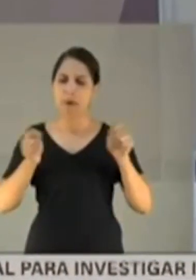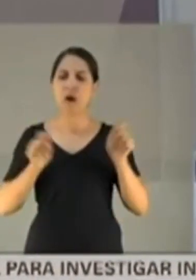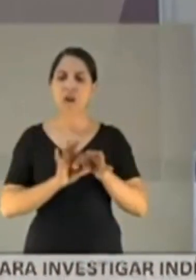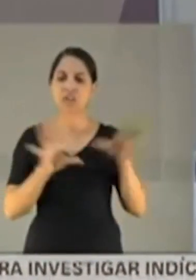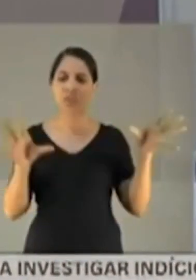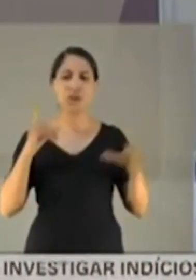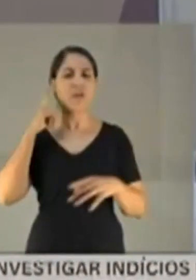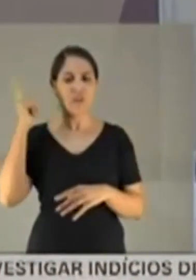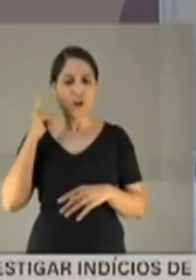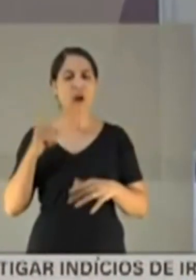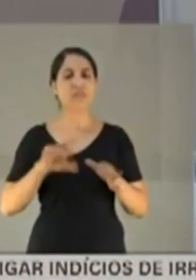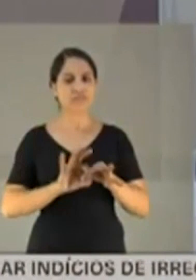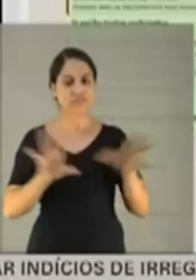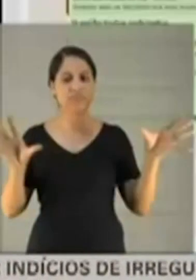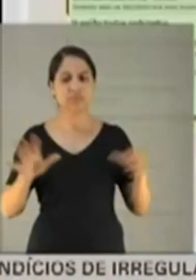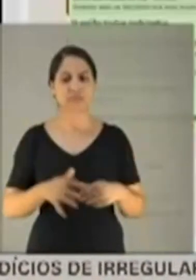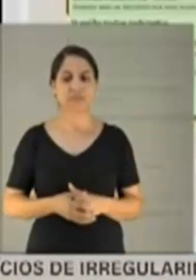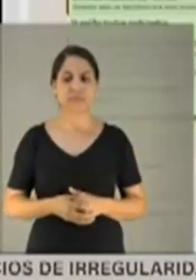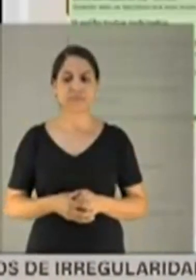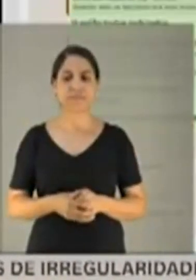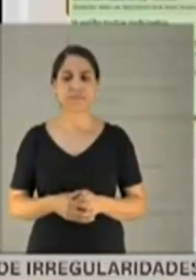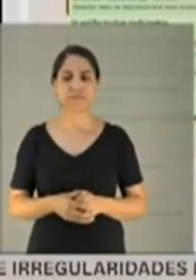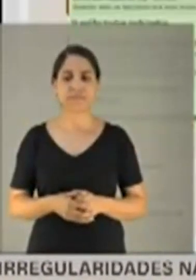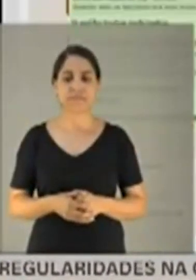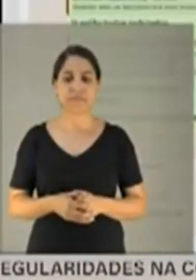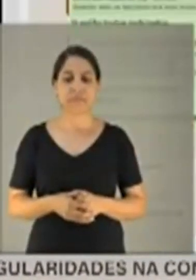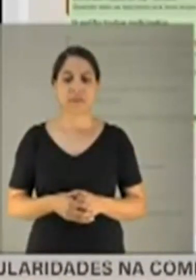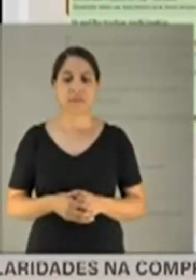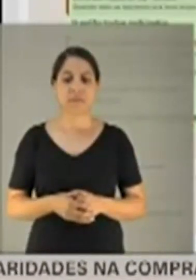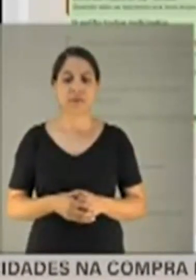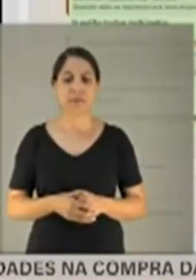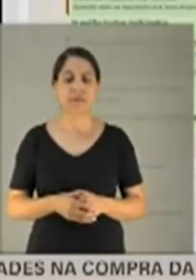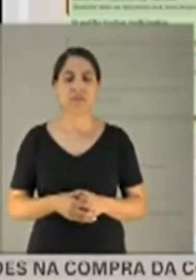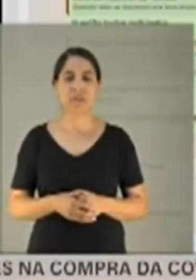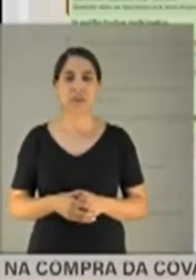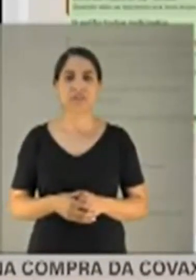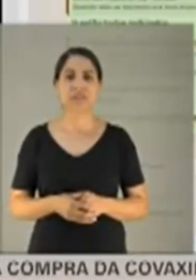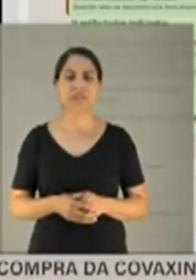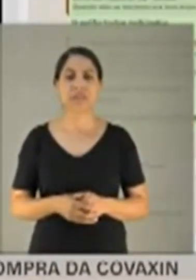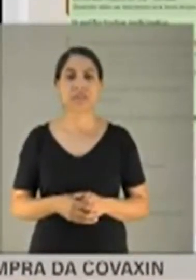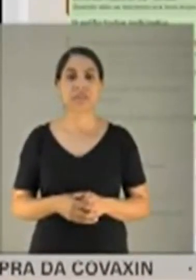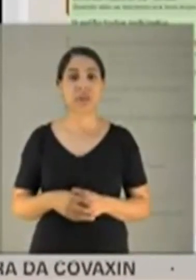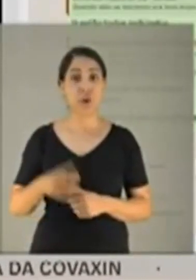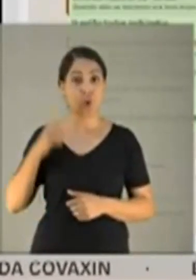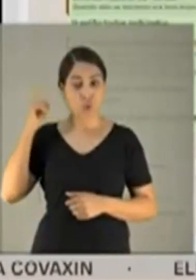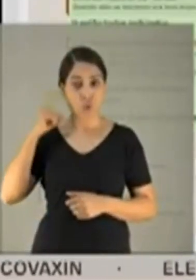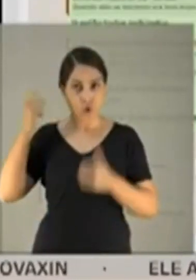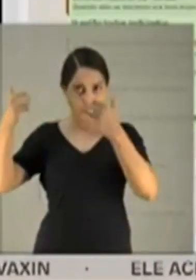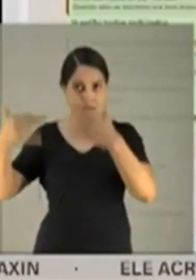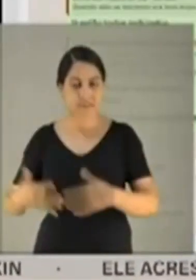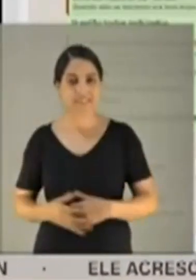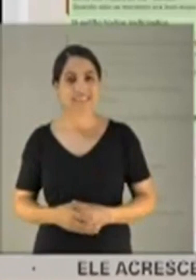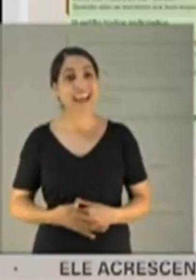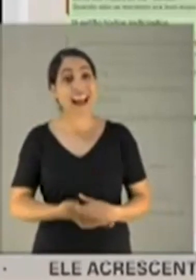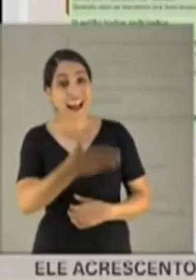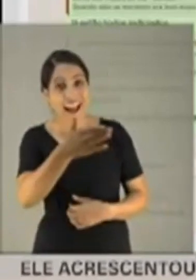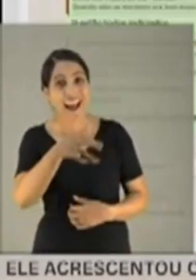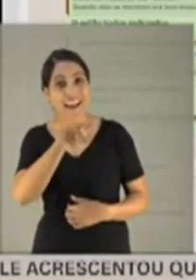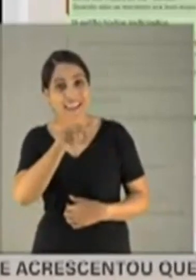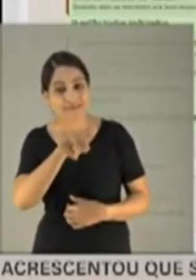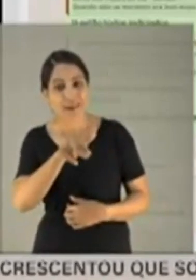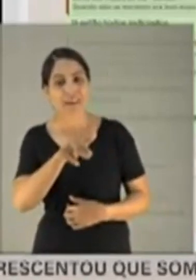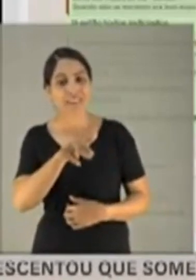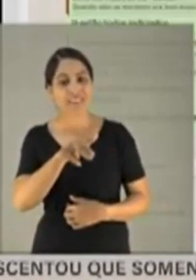enviou ao irmão, Luiz Cláudio, falando que o contrato também tinha outro erro. A empresa endereçada era a Madison Biotech,